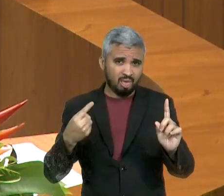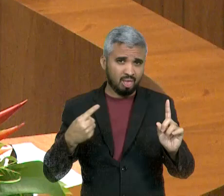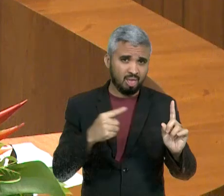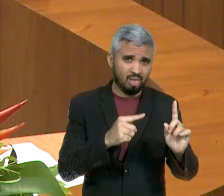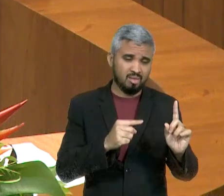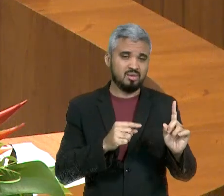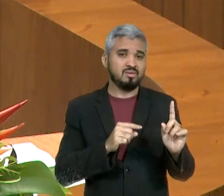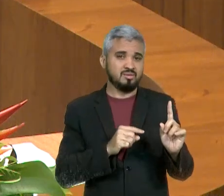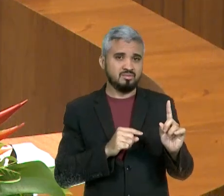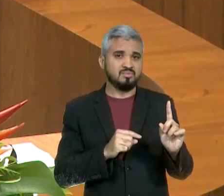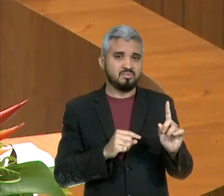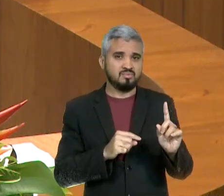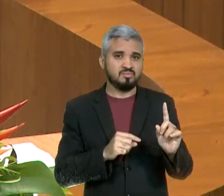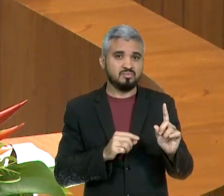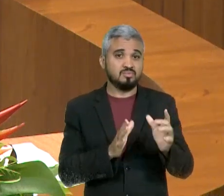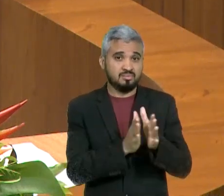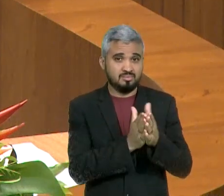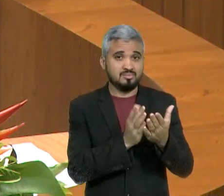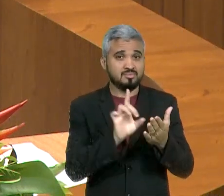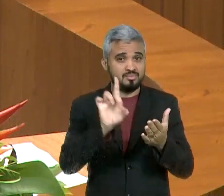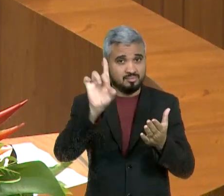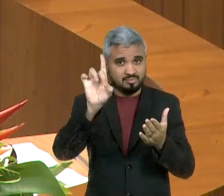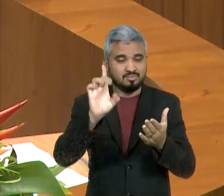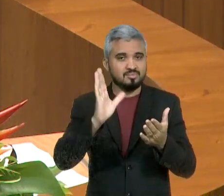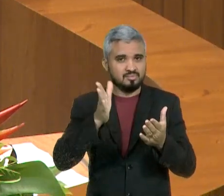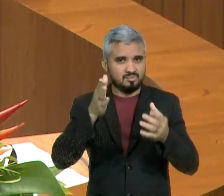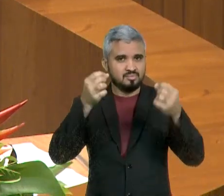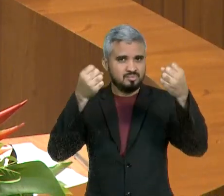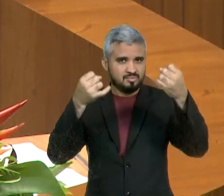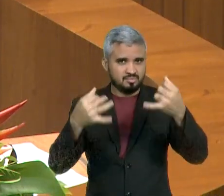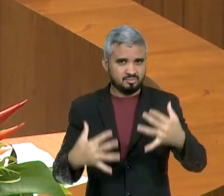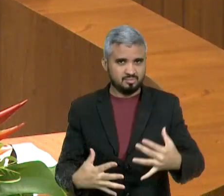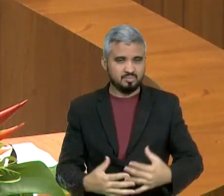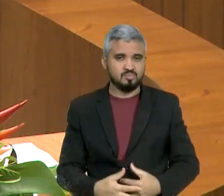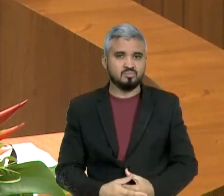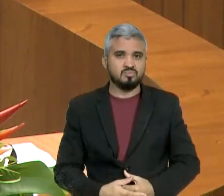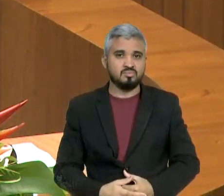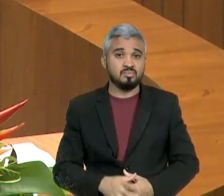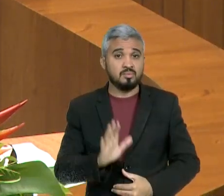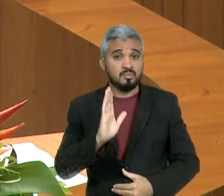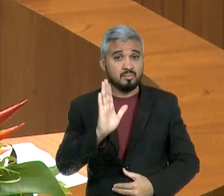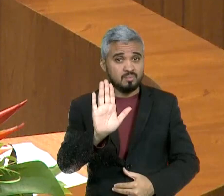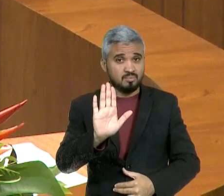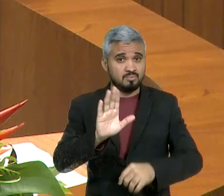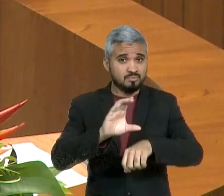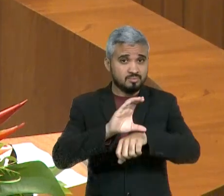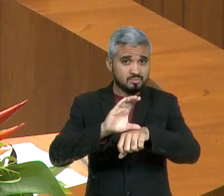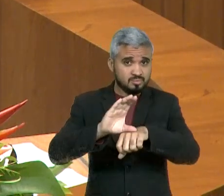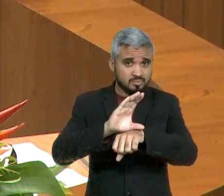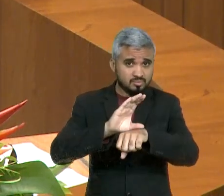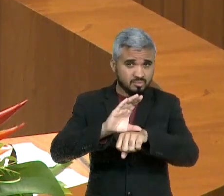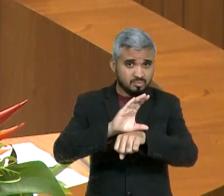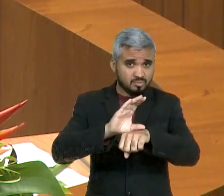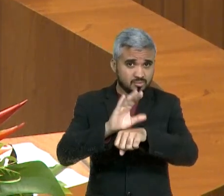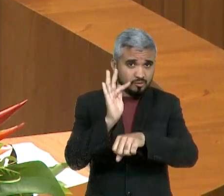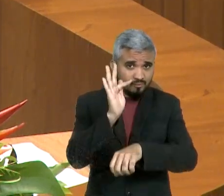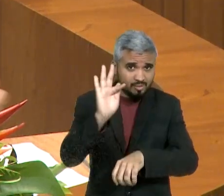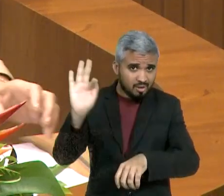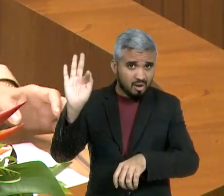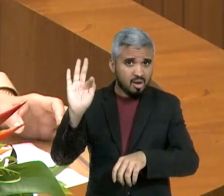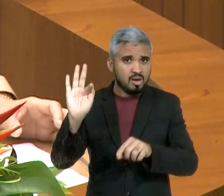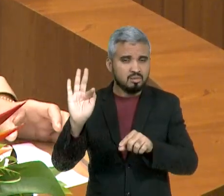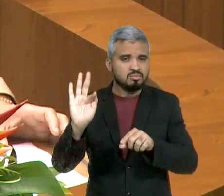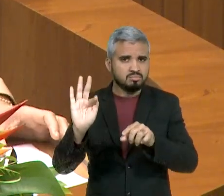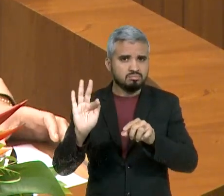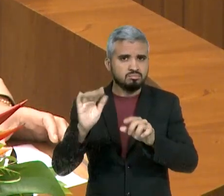já dizia as Escrituras Sagradas. Mas enquanto a Constituição Federal nos der o direito de